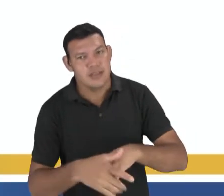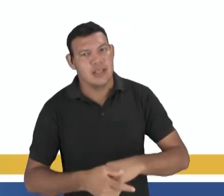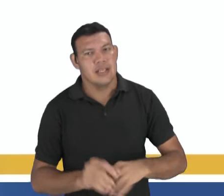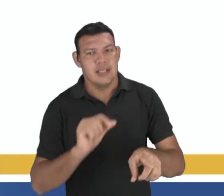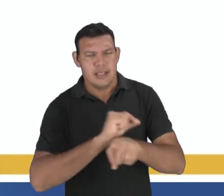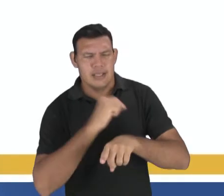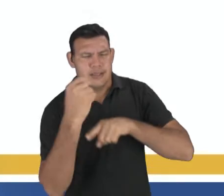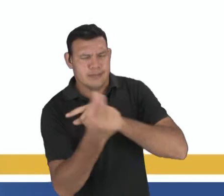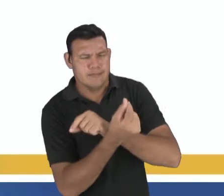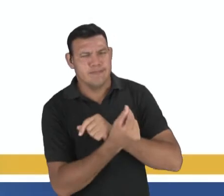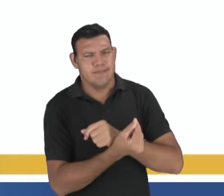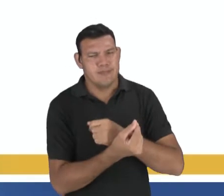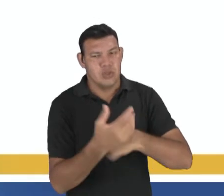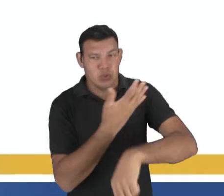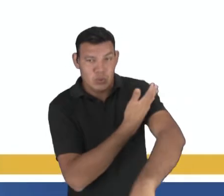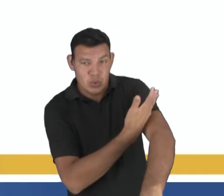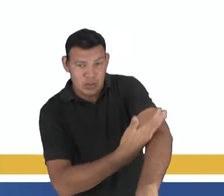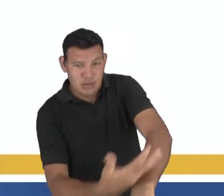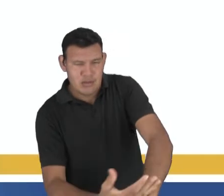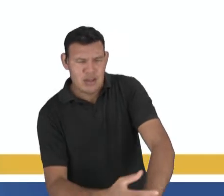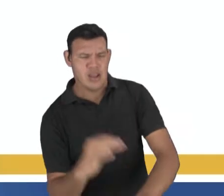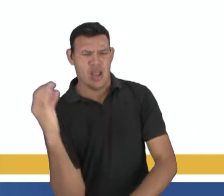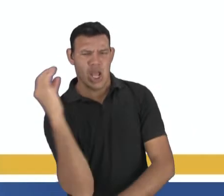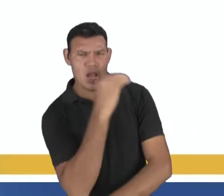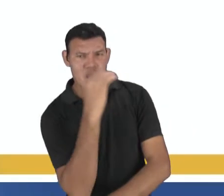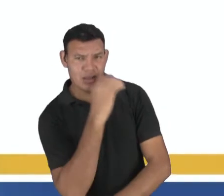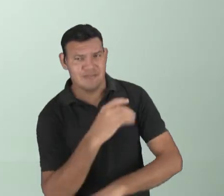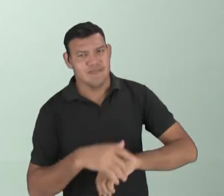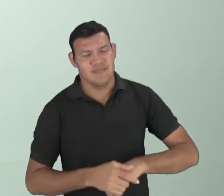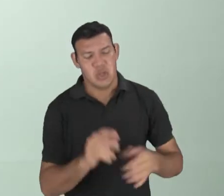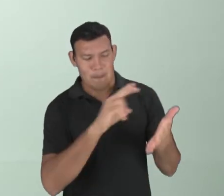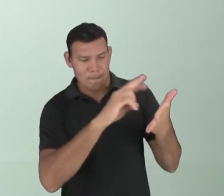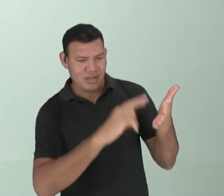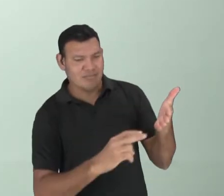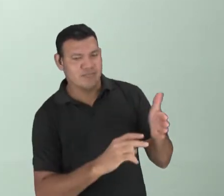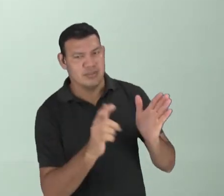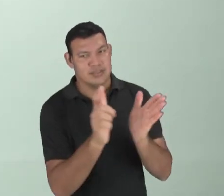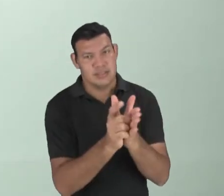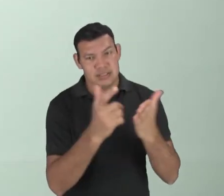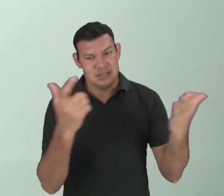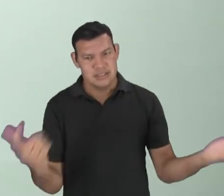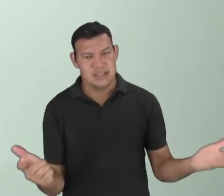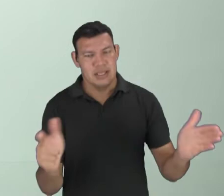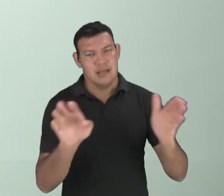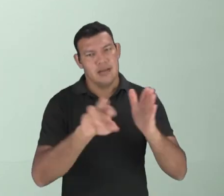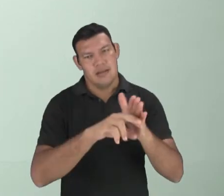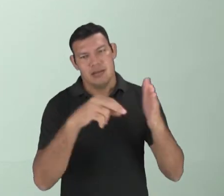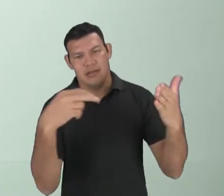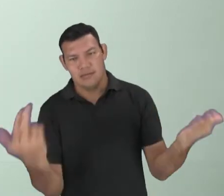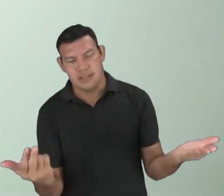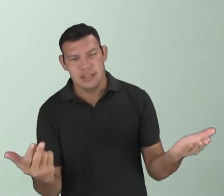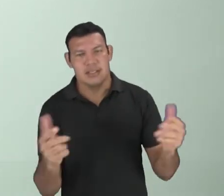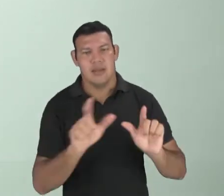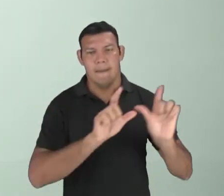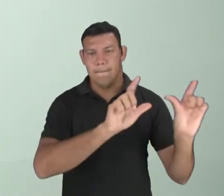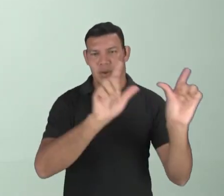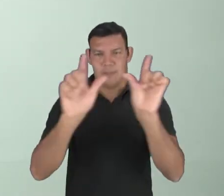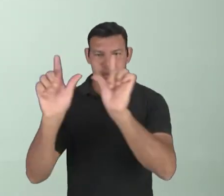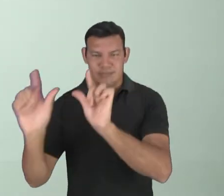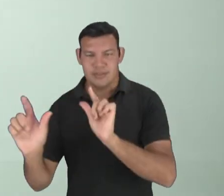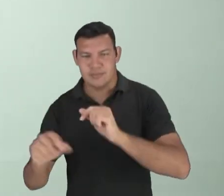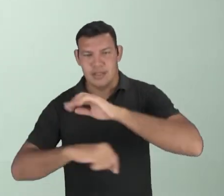a sociedade está muito acostumada a fazer leituras rápidas, assim como ler jornal, uma revista em quadrinhos,